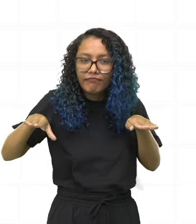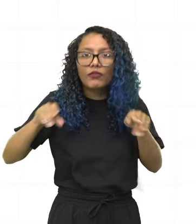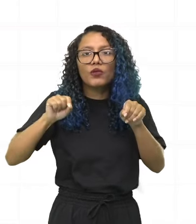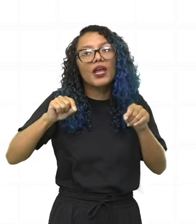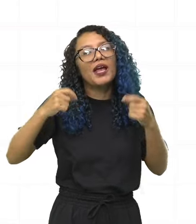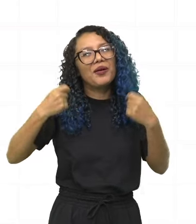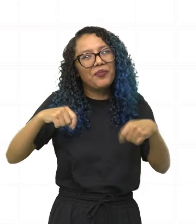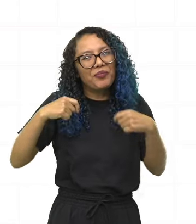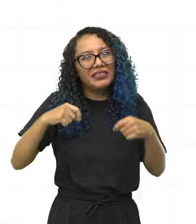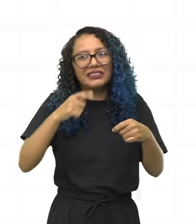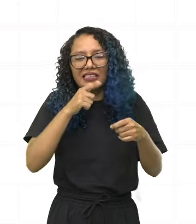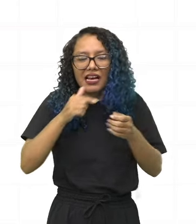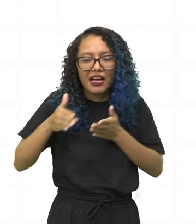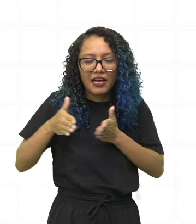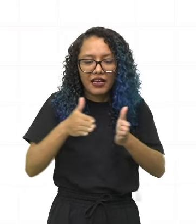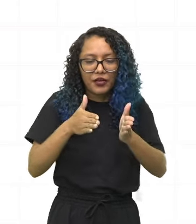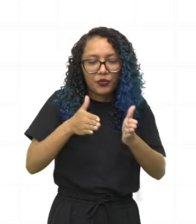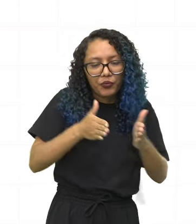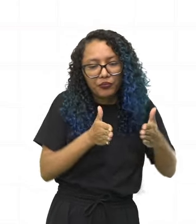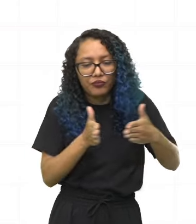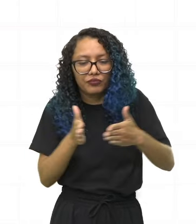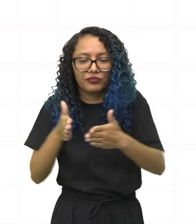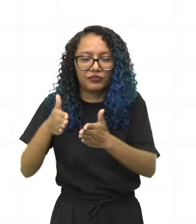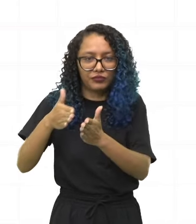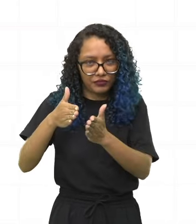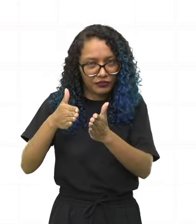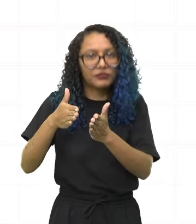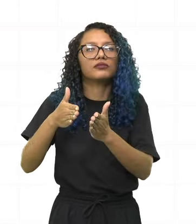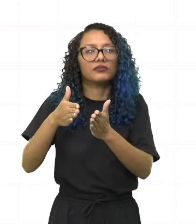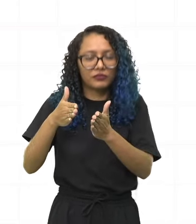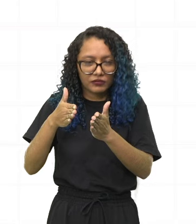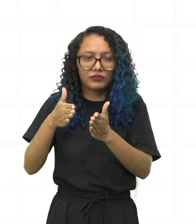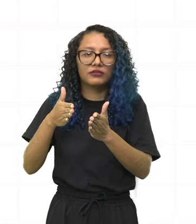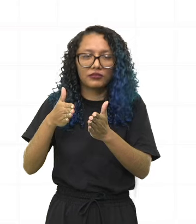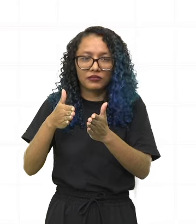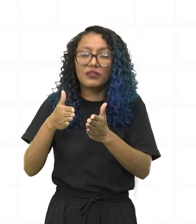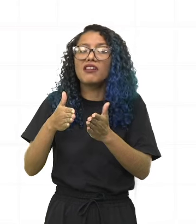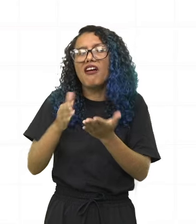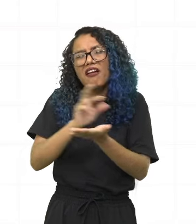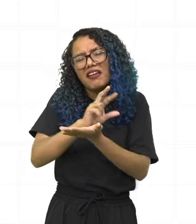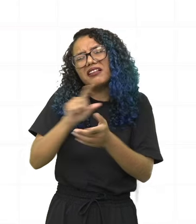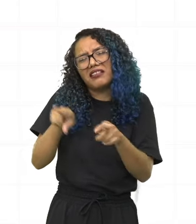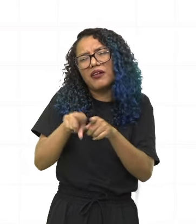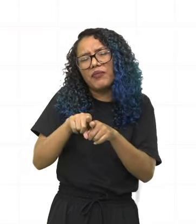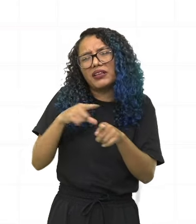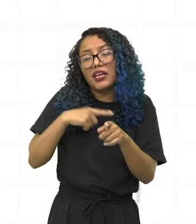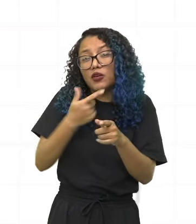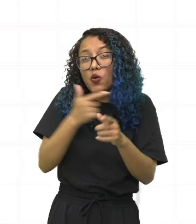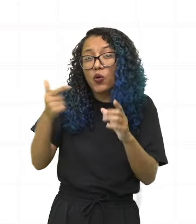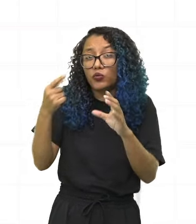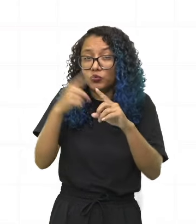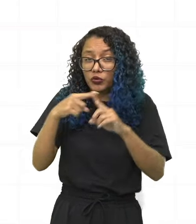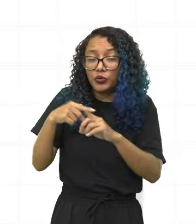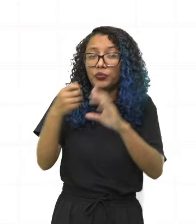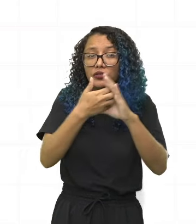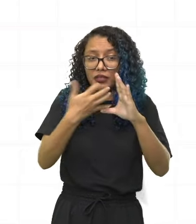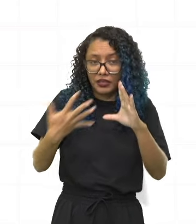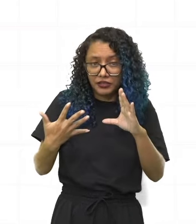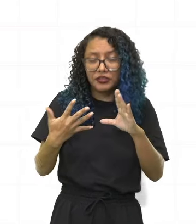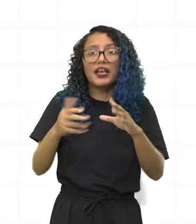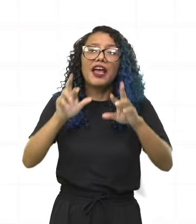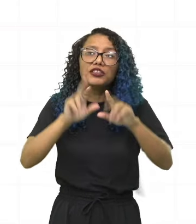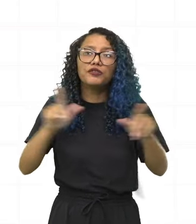desvio dos rios, entre outras características que a gente observa que vão se diferenciar dessas